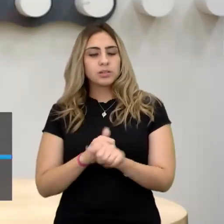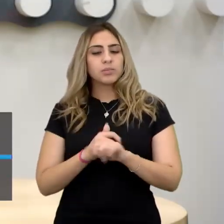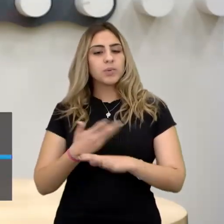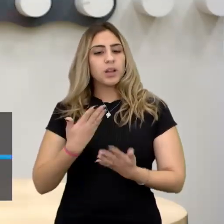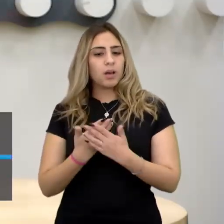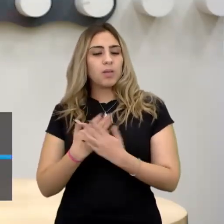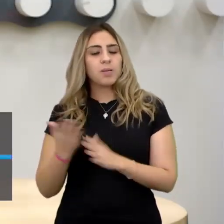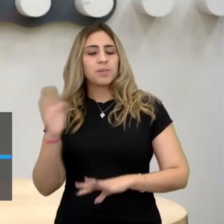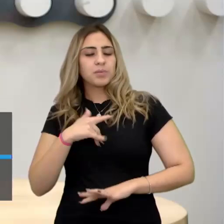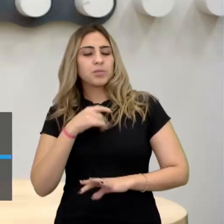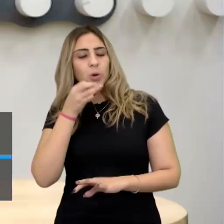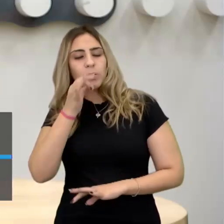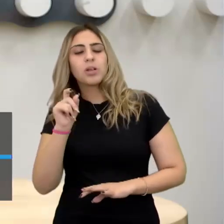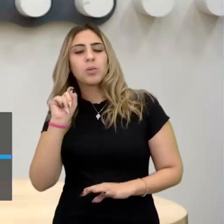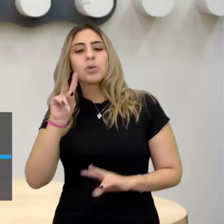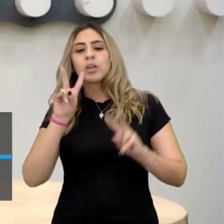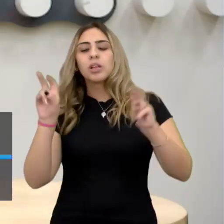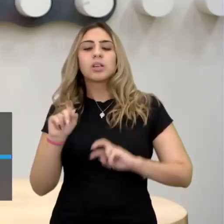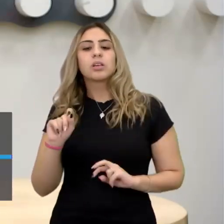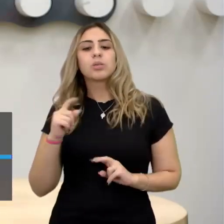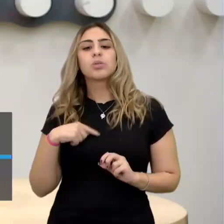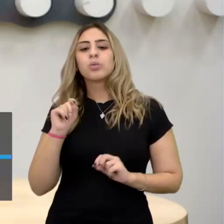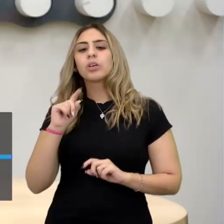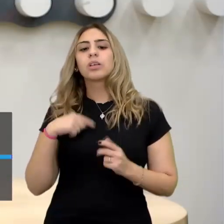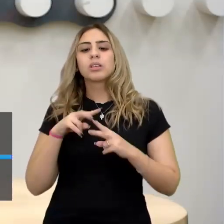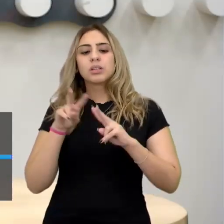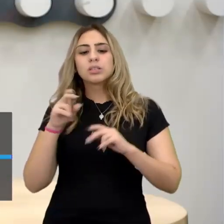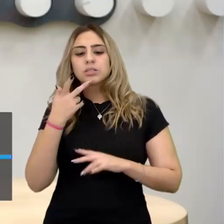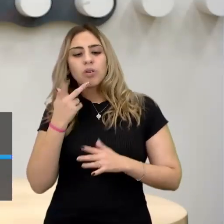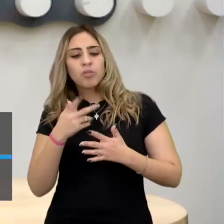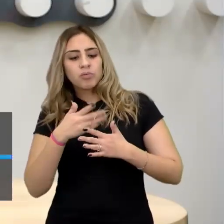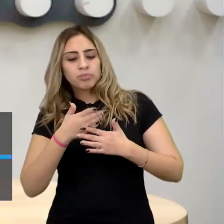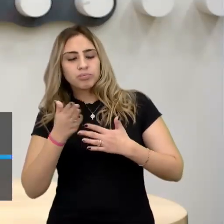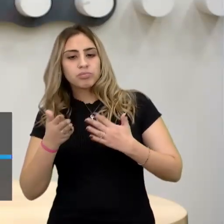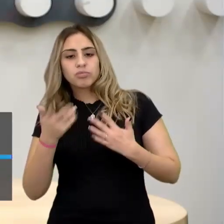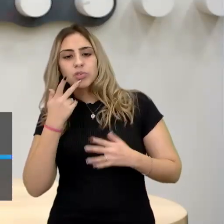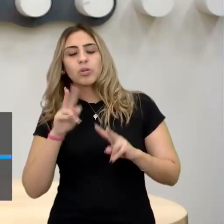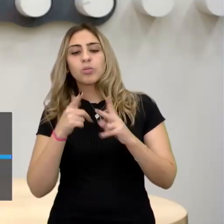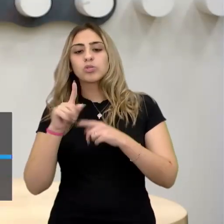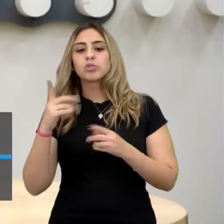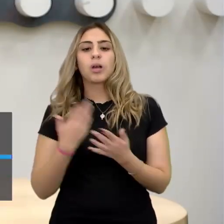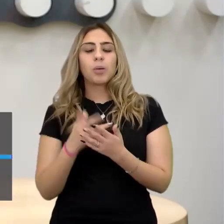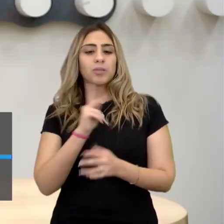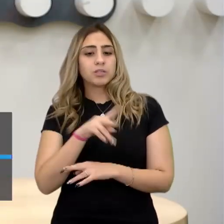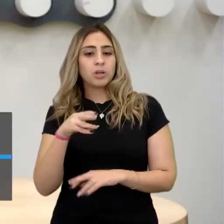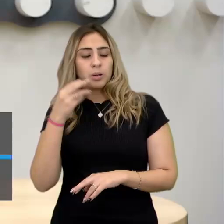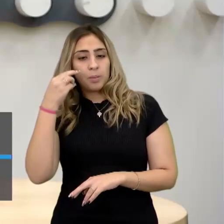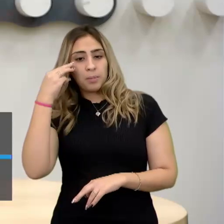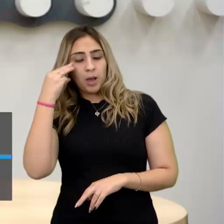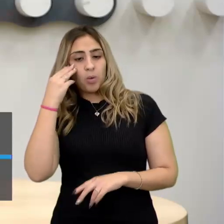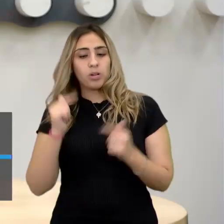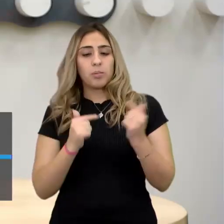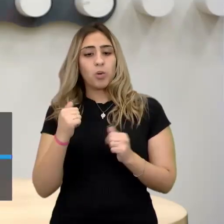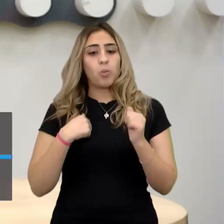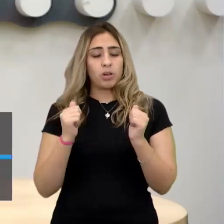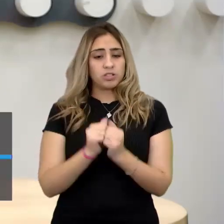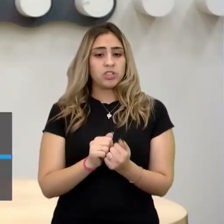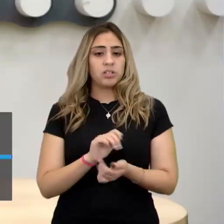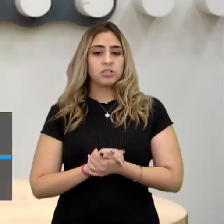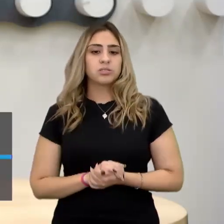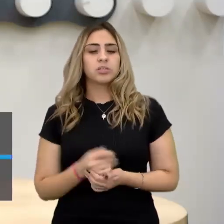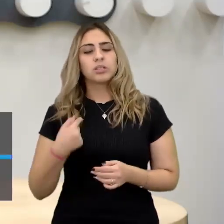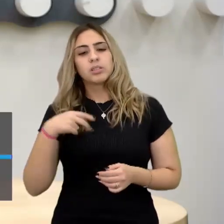a aula. E a gente vai comentar um pouquinho aqui sobre o que estava falando da última aula que o professor Mauro trabalhou com a gente, aí João Cabral de Melo Neto. Eu